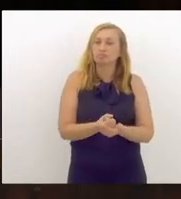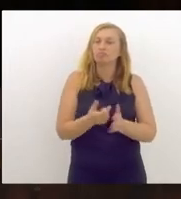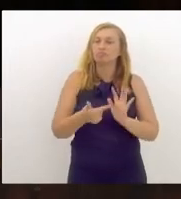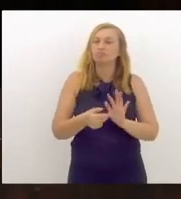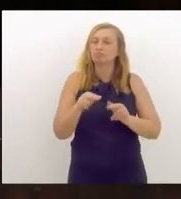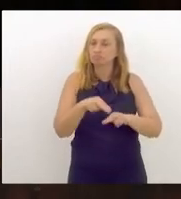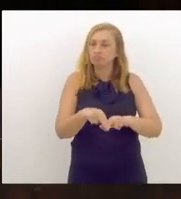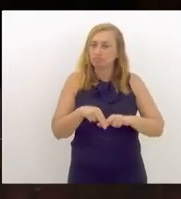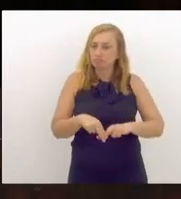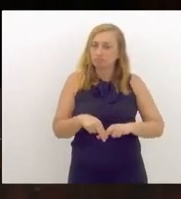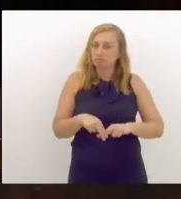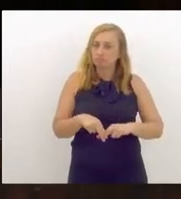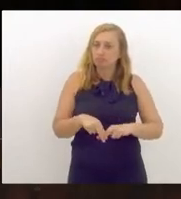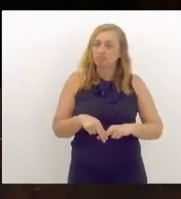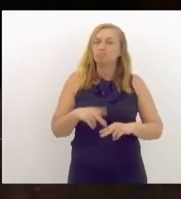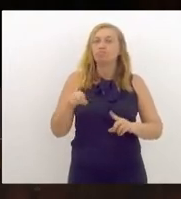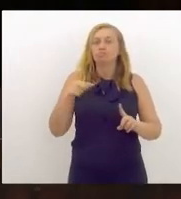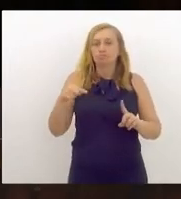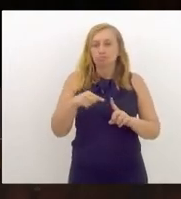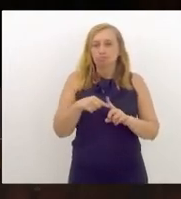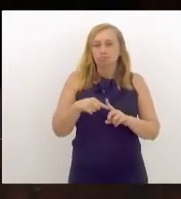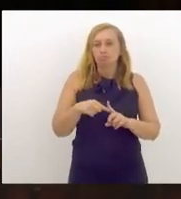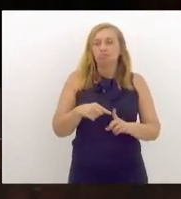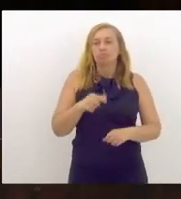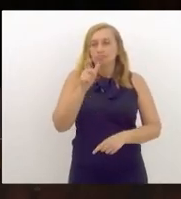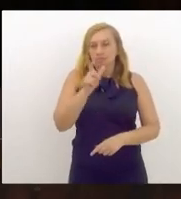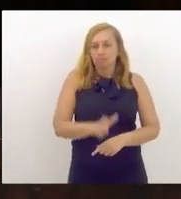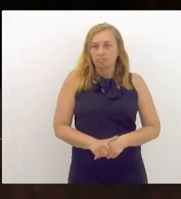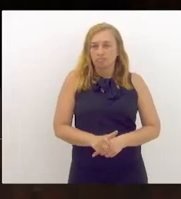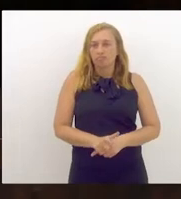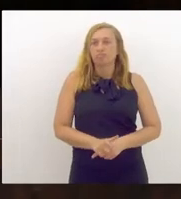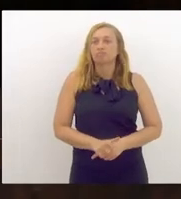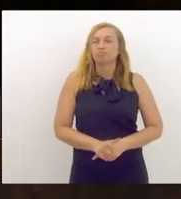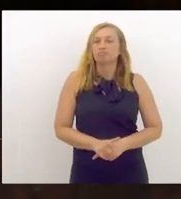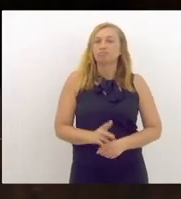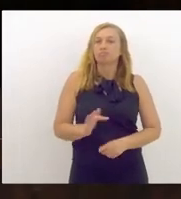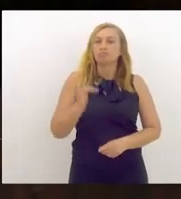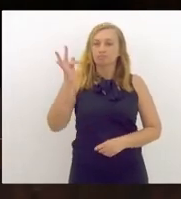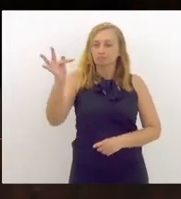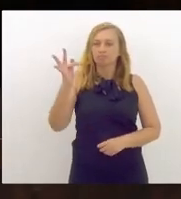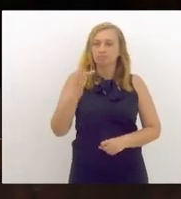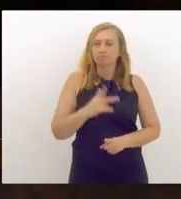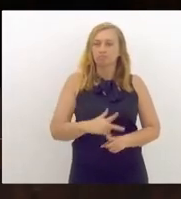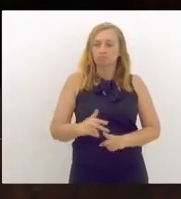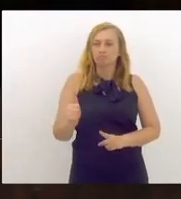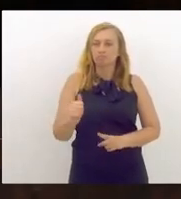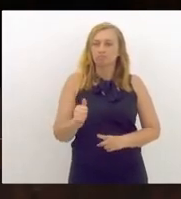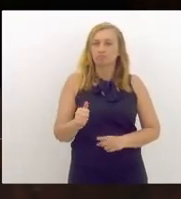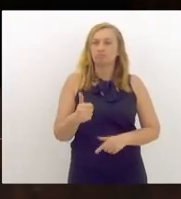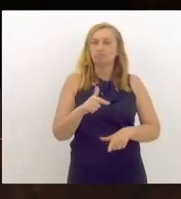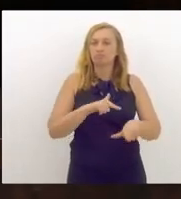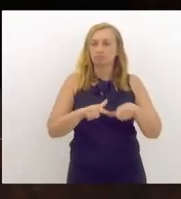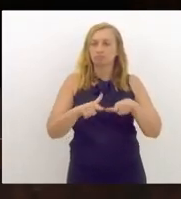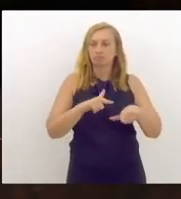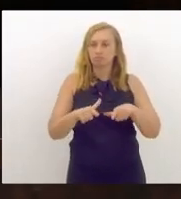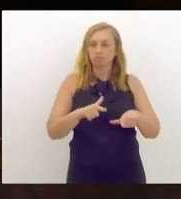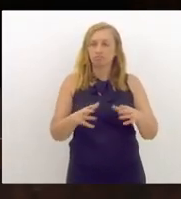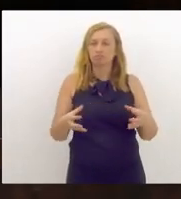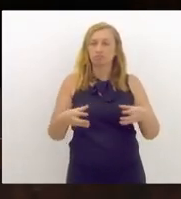e o objetivo de gelo né e com certeza serão que a luta da classe trabalhadora ela